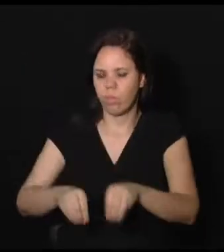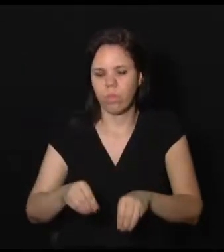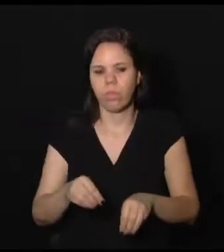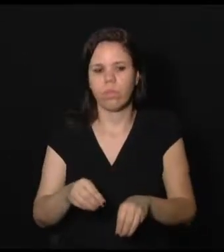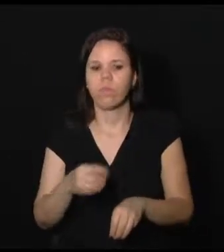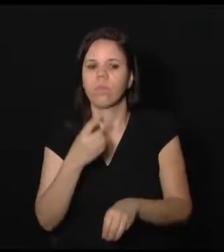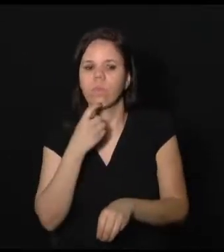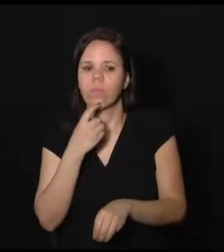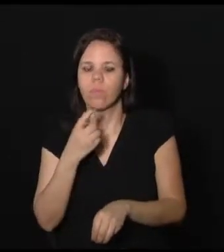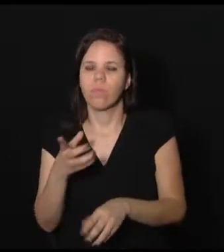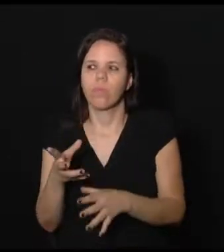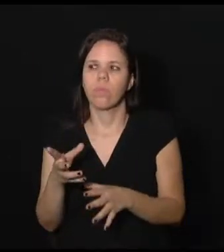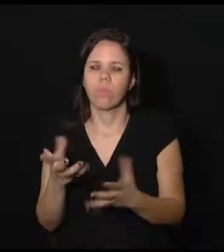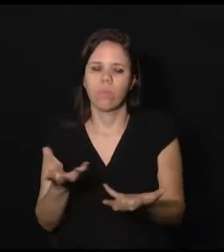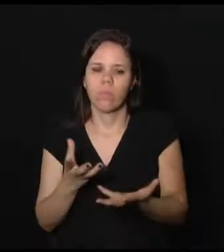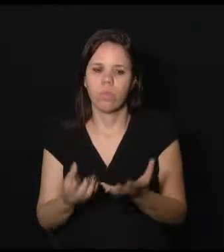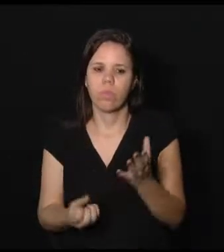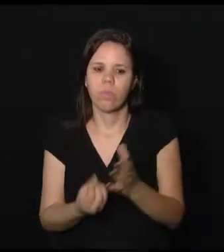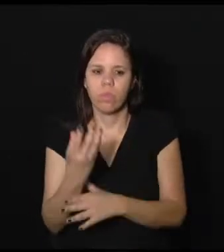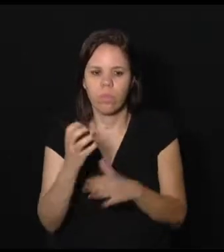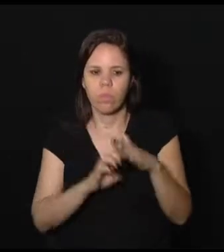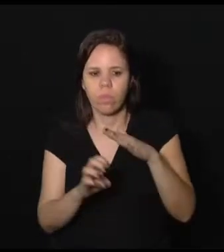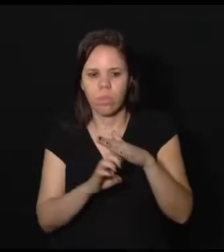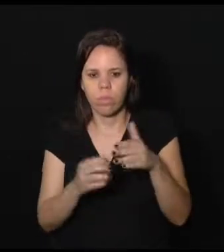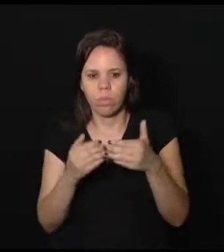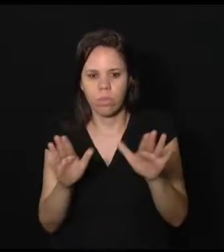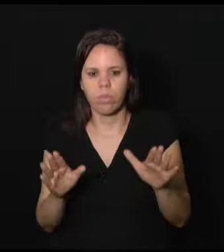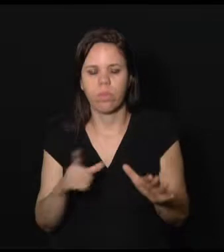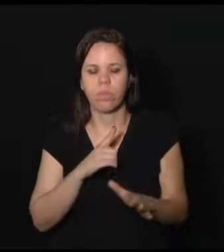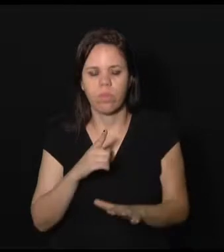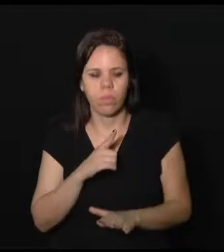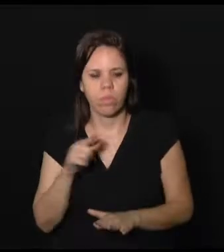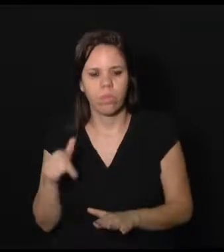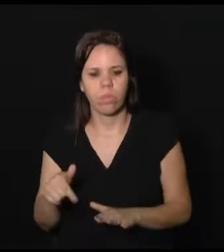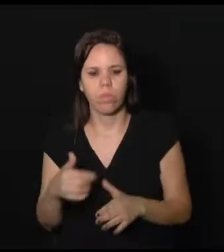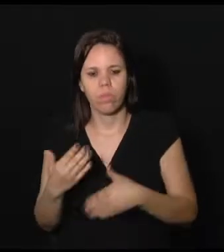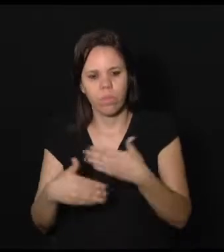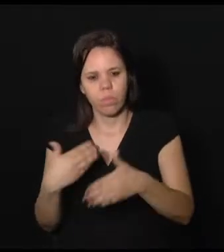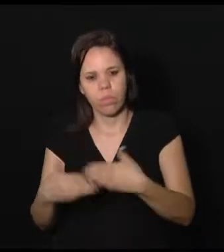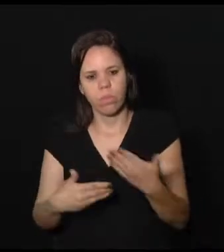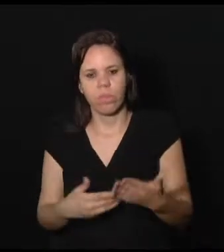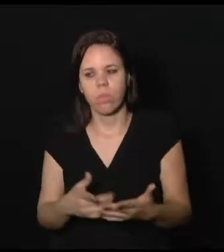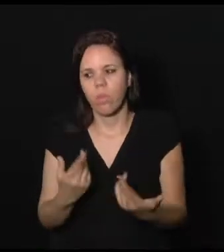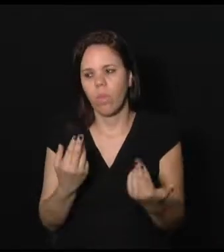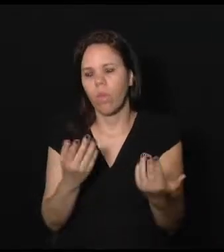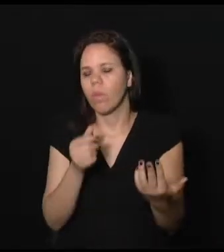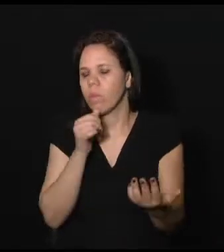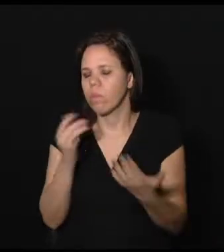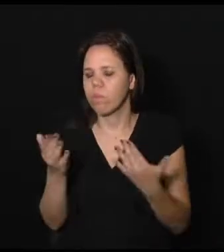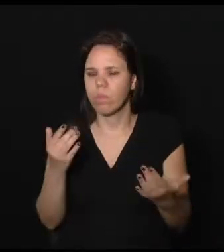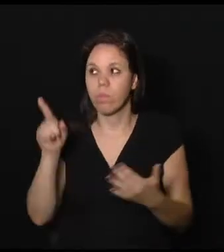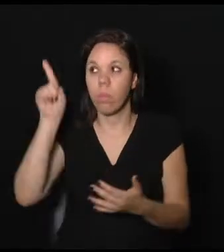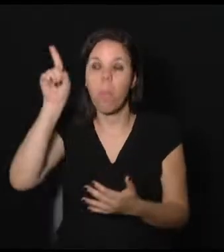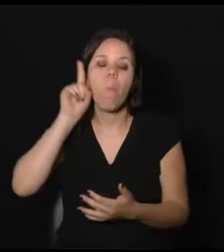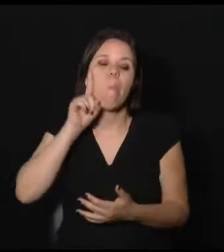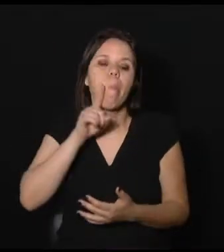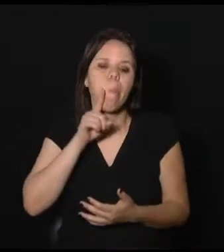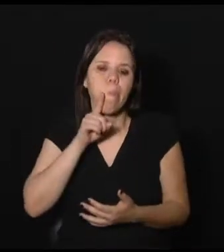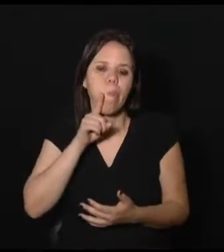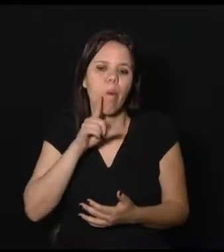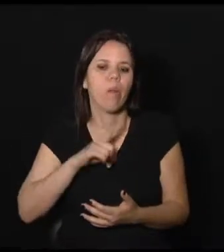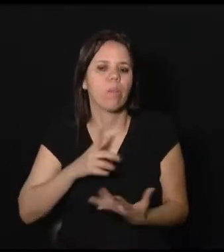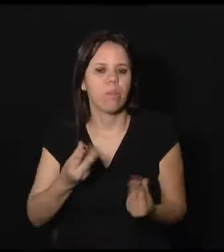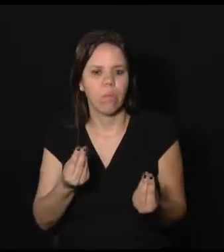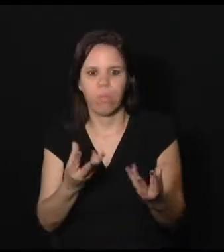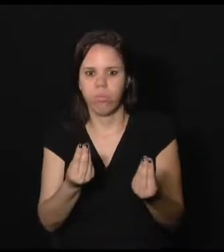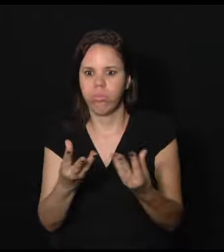que as empresas pudessem aqui já criar, né? Por exemplo, nos Estados Unidos é muito presente essas